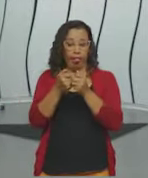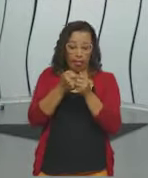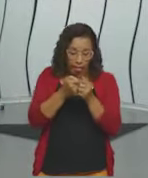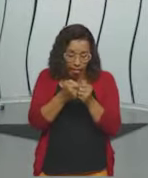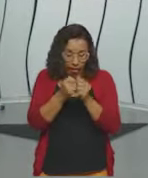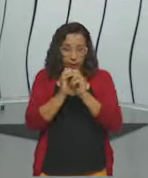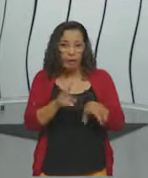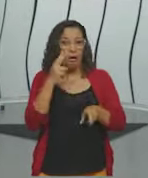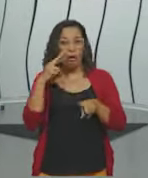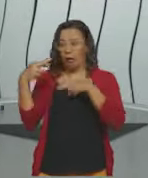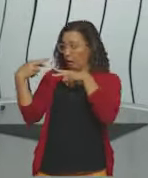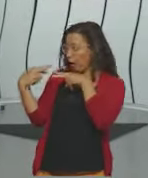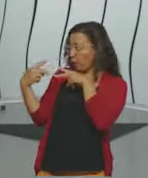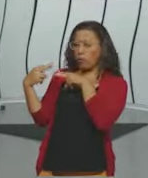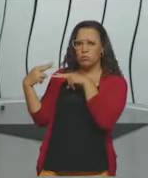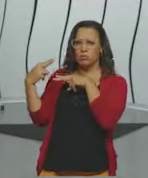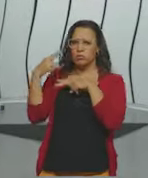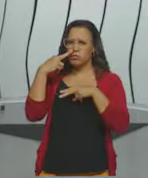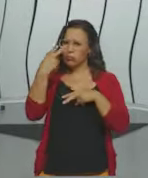seu irmão, olha aqui para mim.